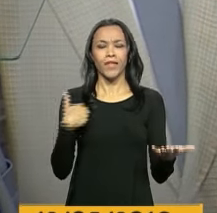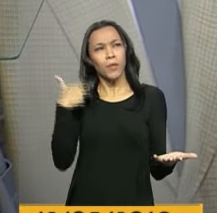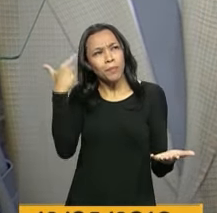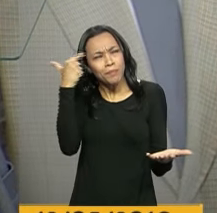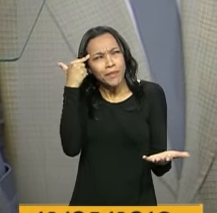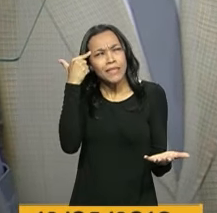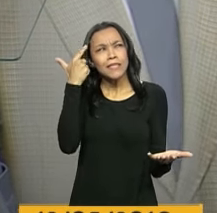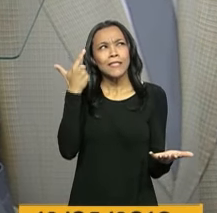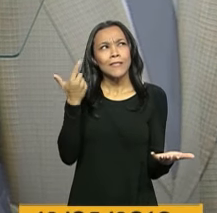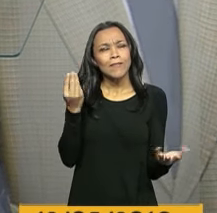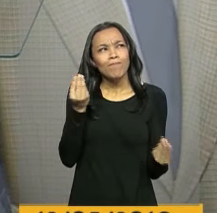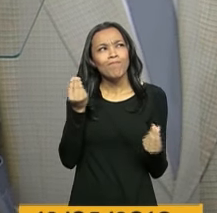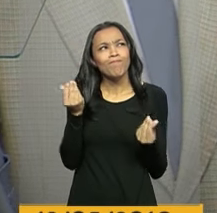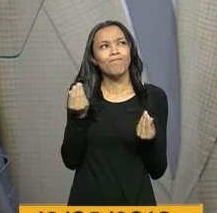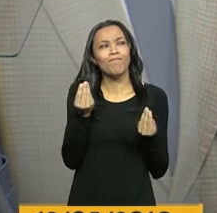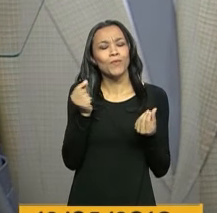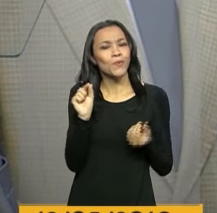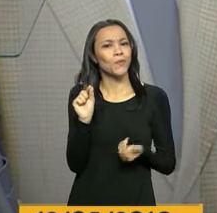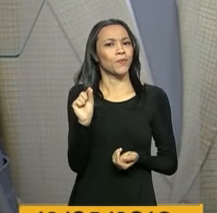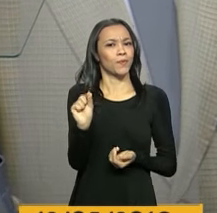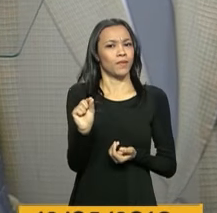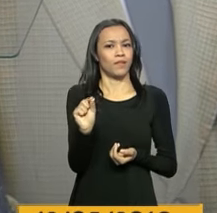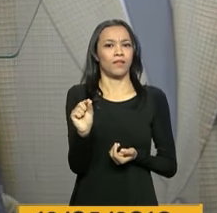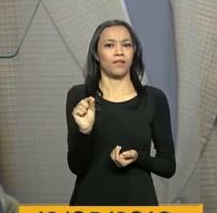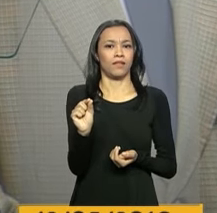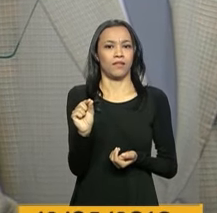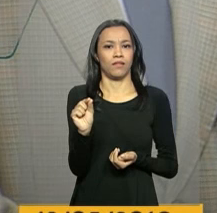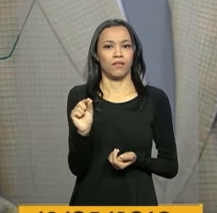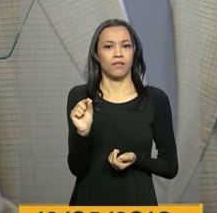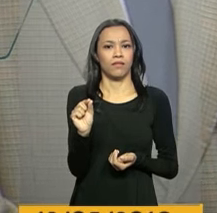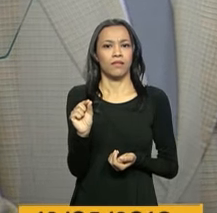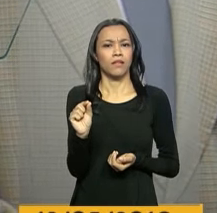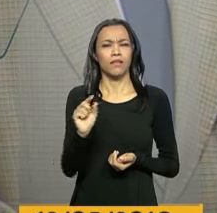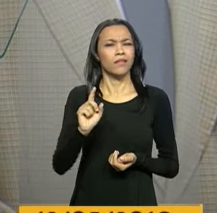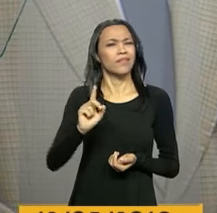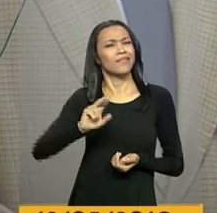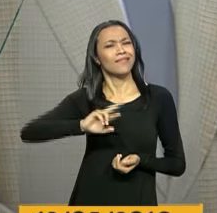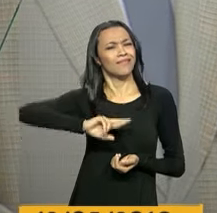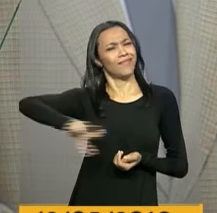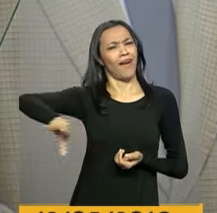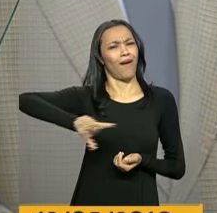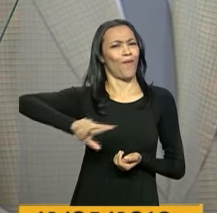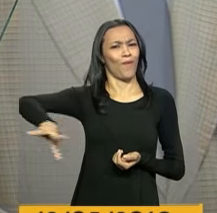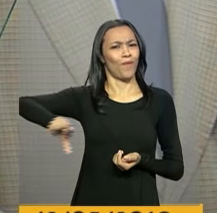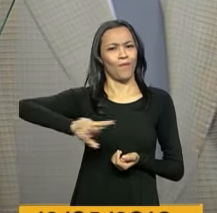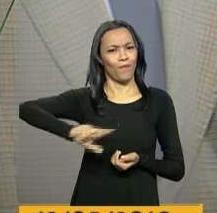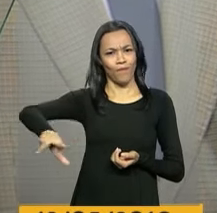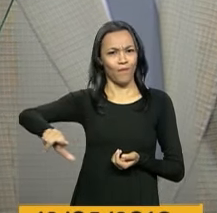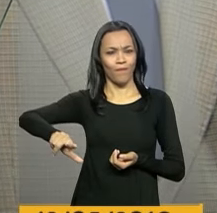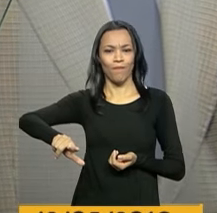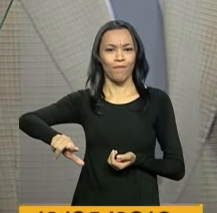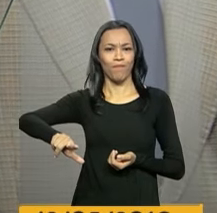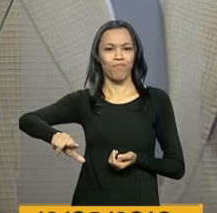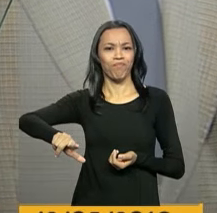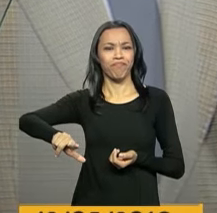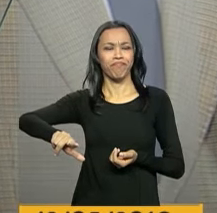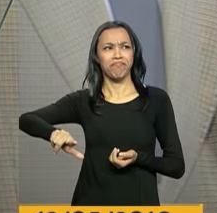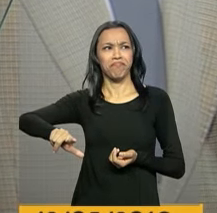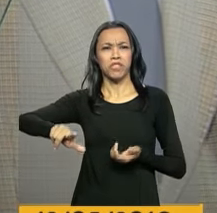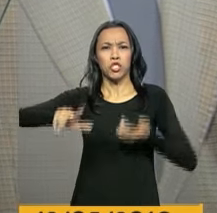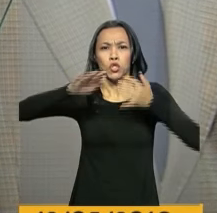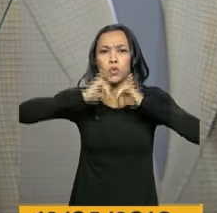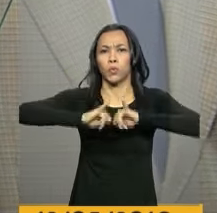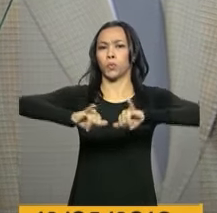primeiro momento, que não lançaria nenhuma mensagem